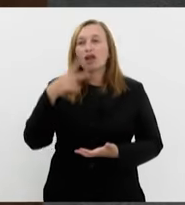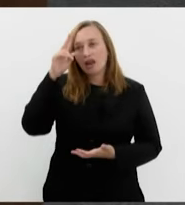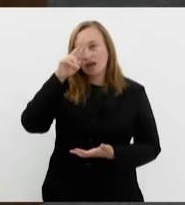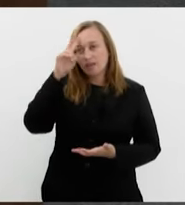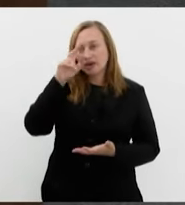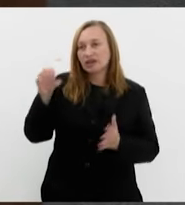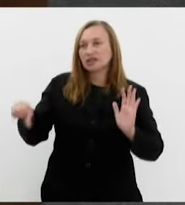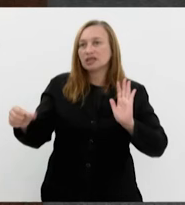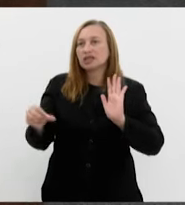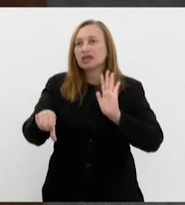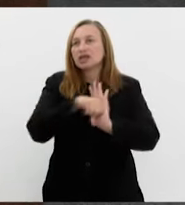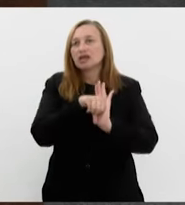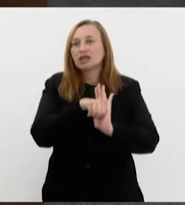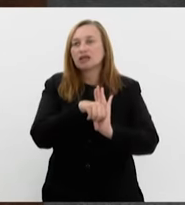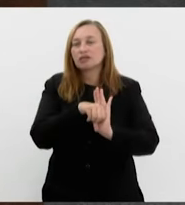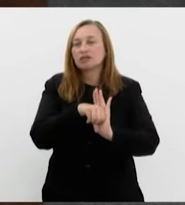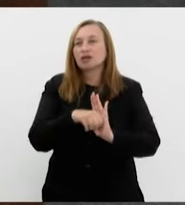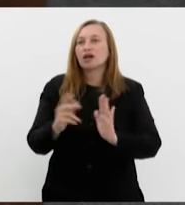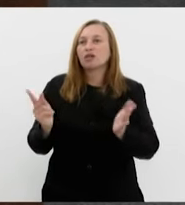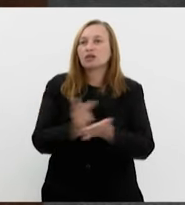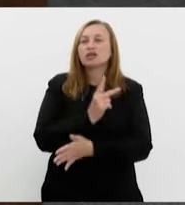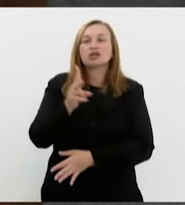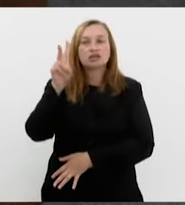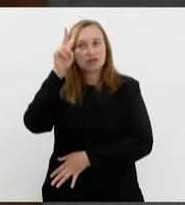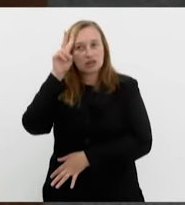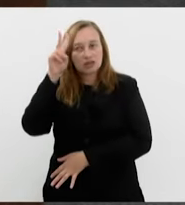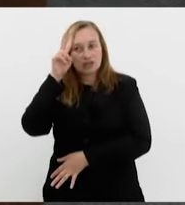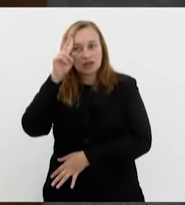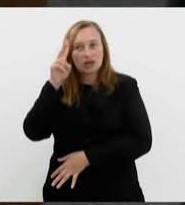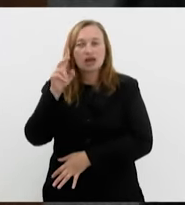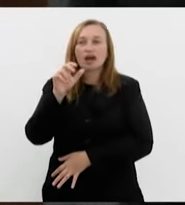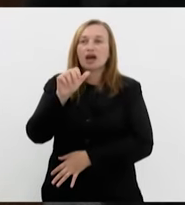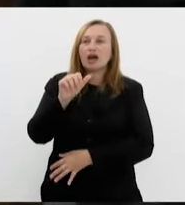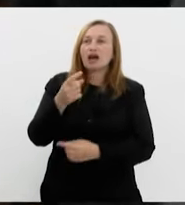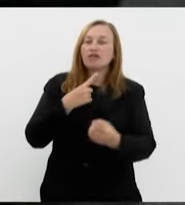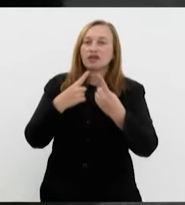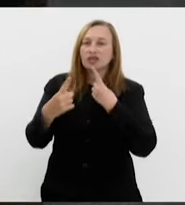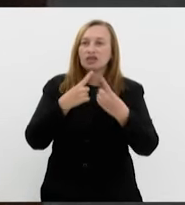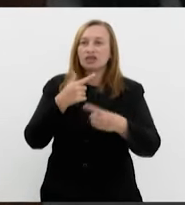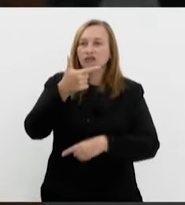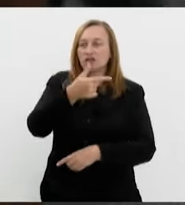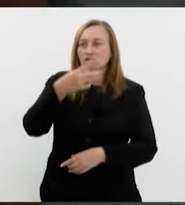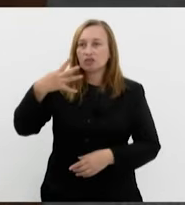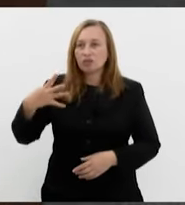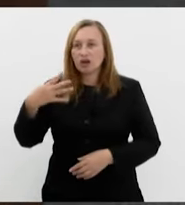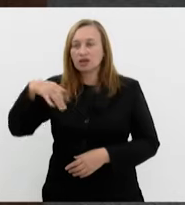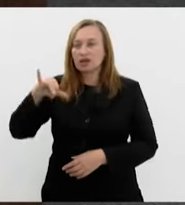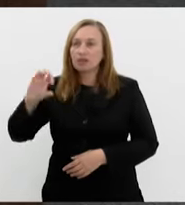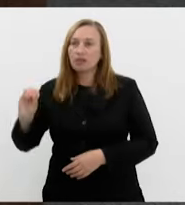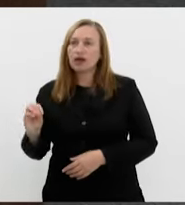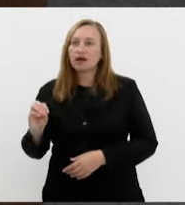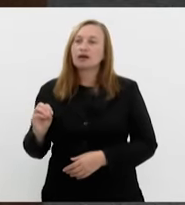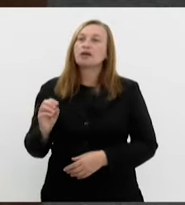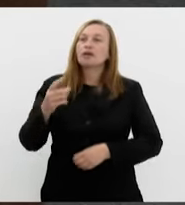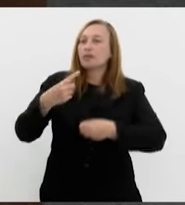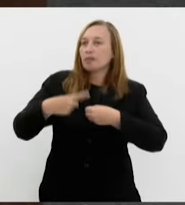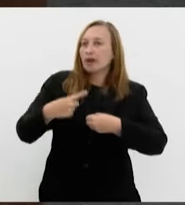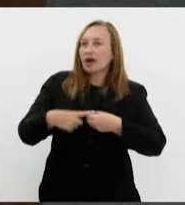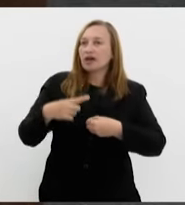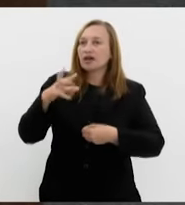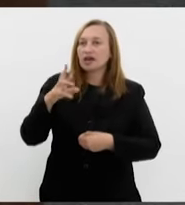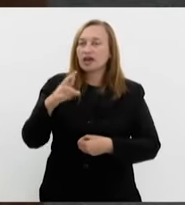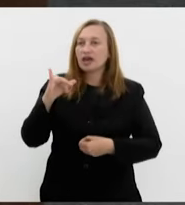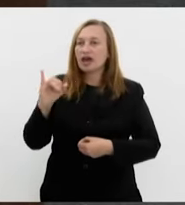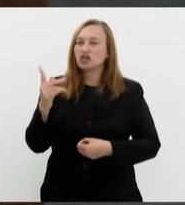aconteceu na segunda-feira, na Avenida 24 de Maio, no bairro do Riachuelo, também na minha